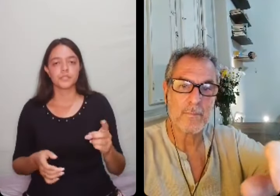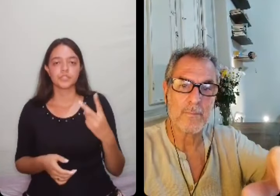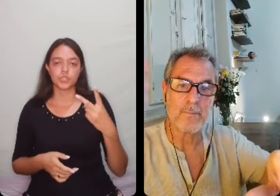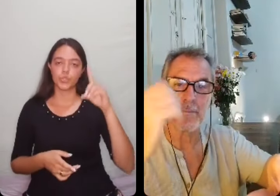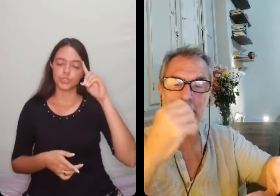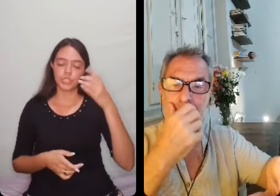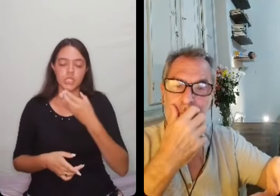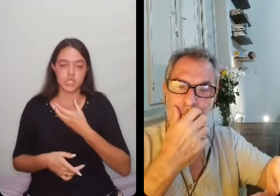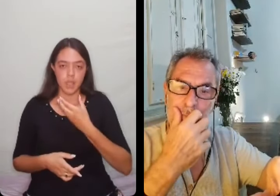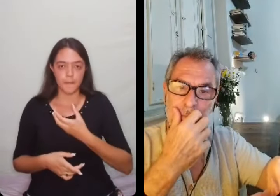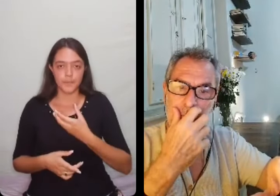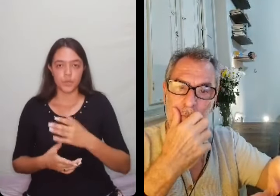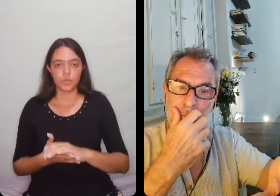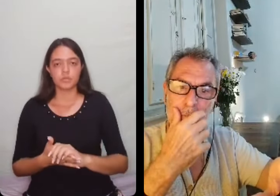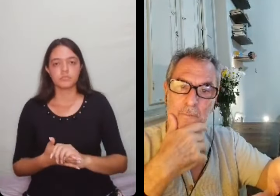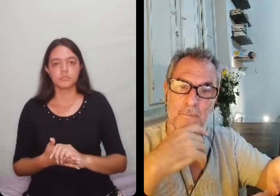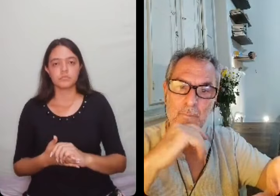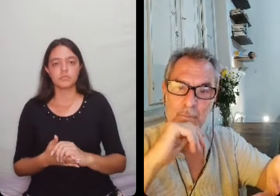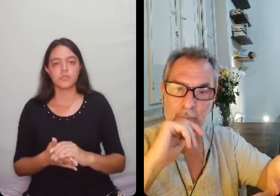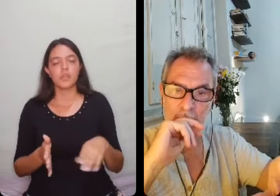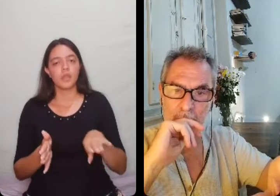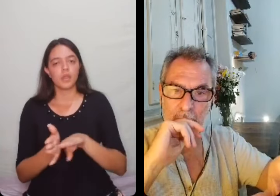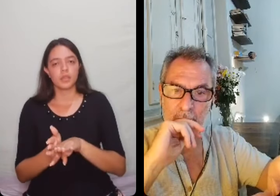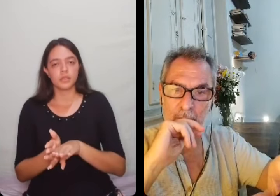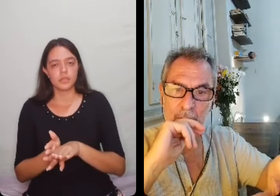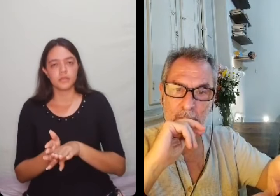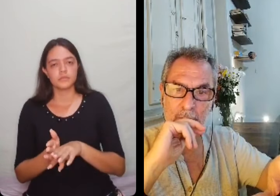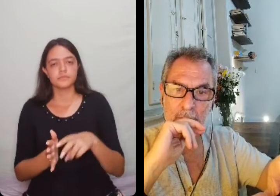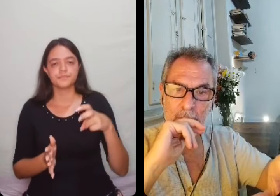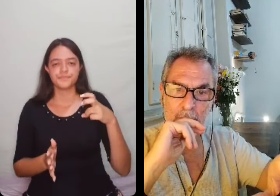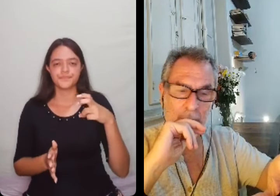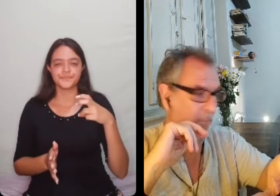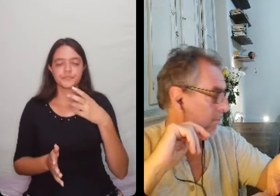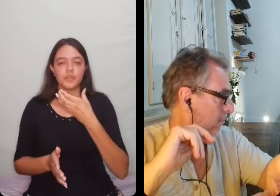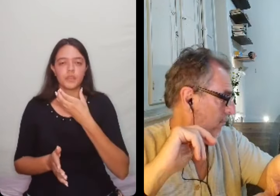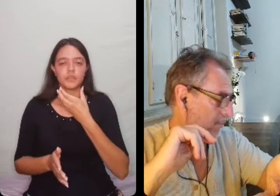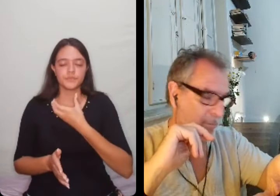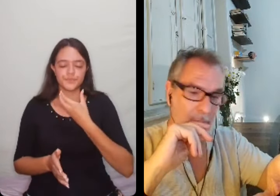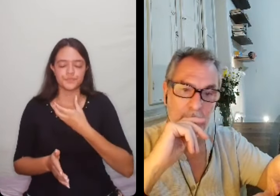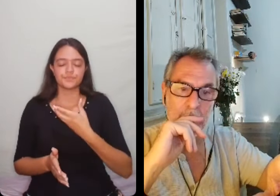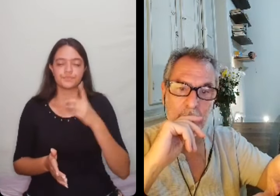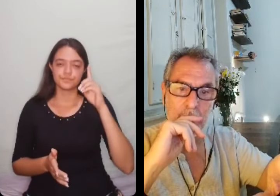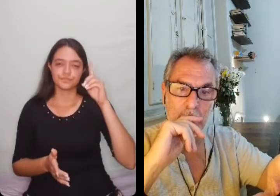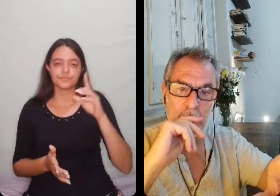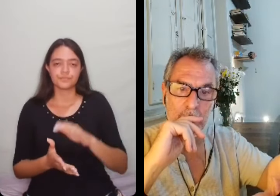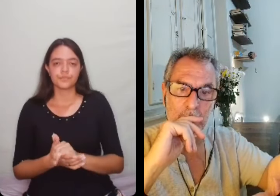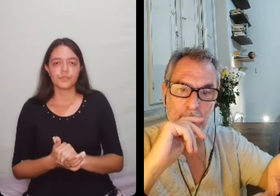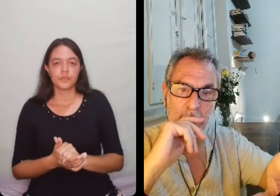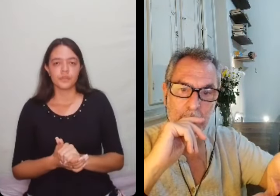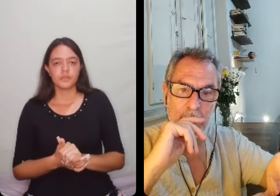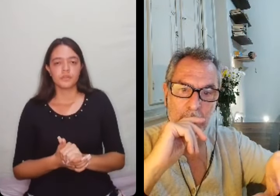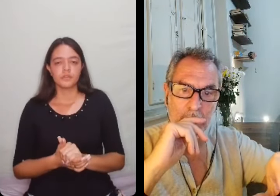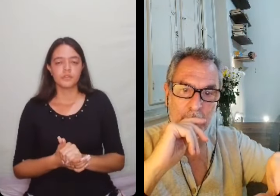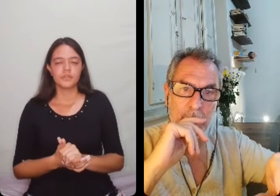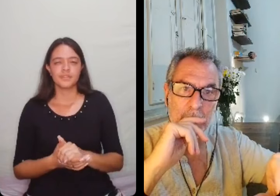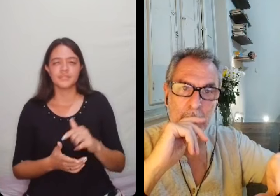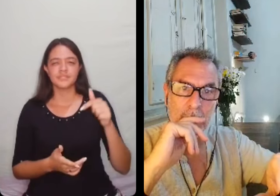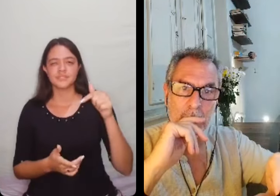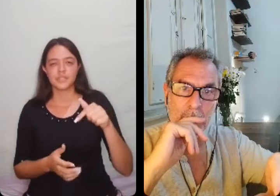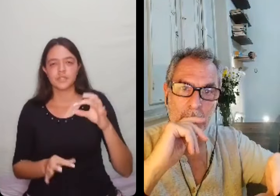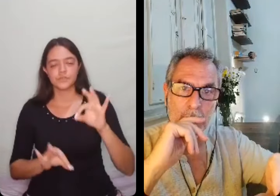5 de dezembro, estão rolando oficinas, né, esse projeto ofereceu sete oficinas gratuitas,